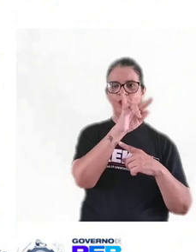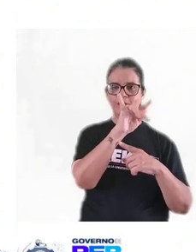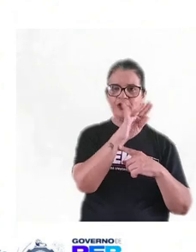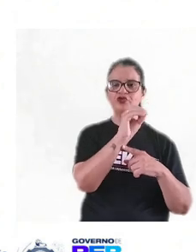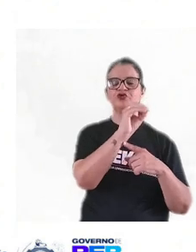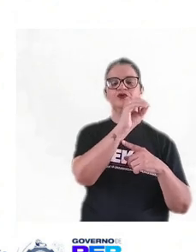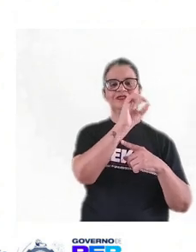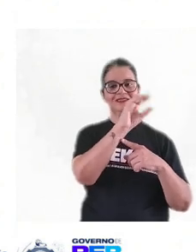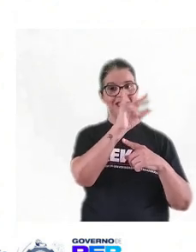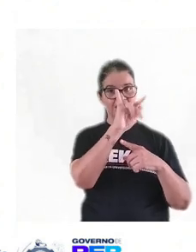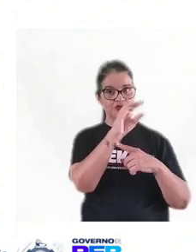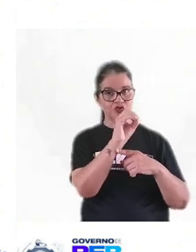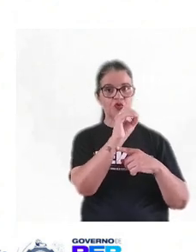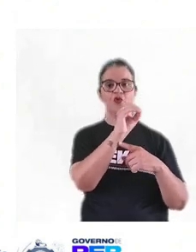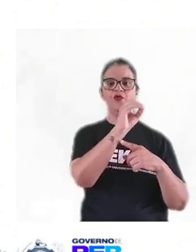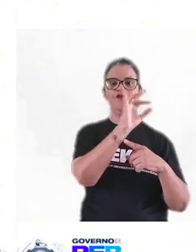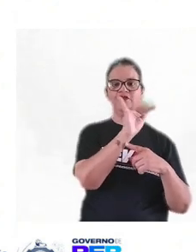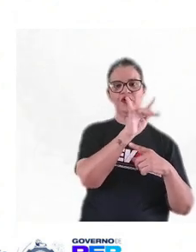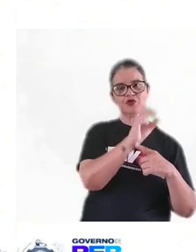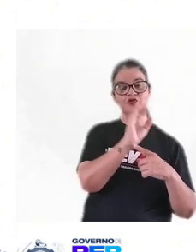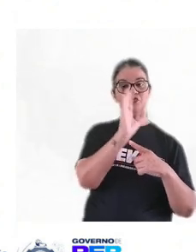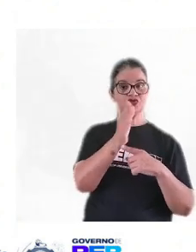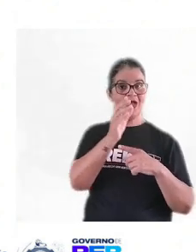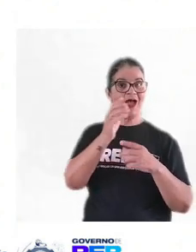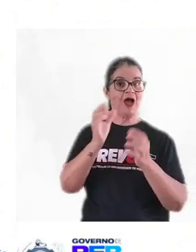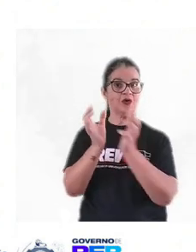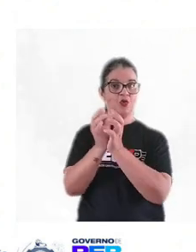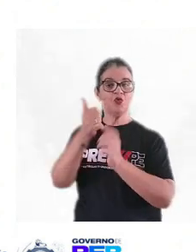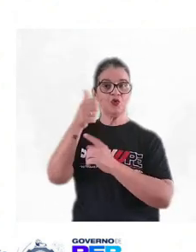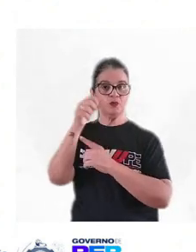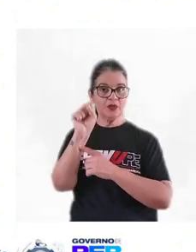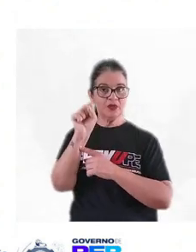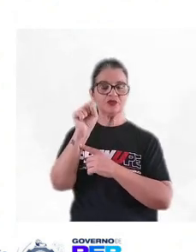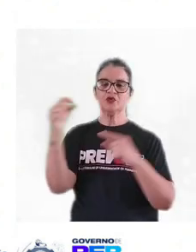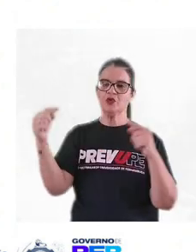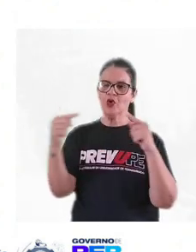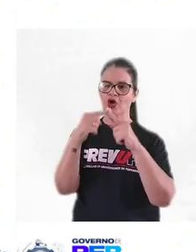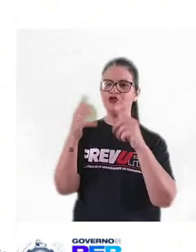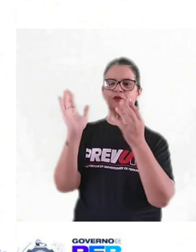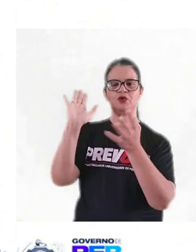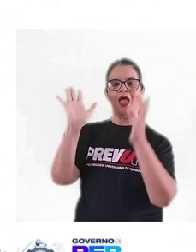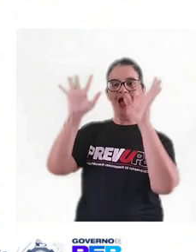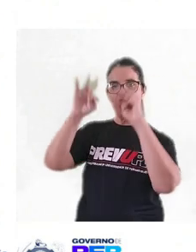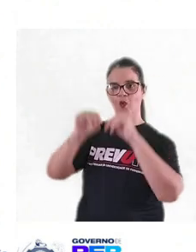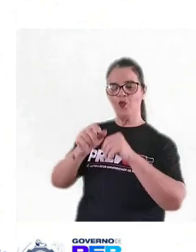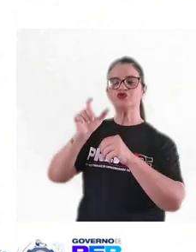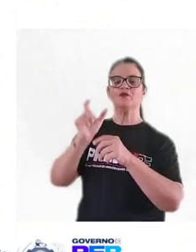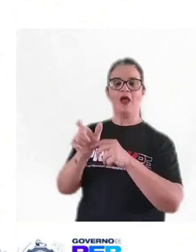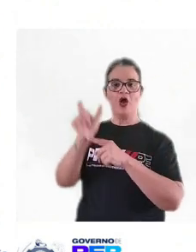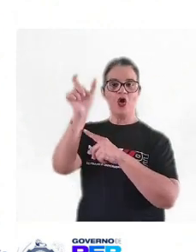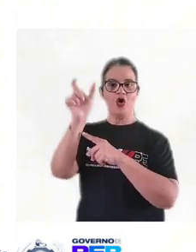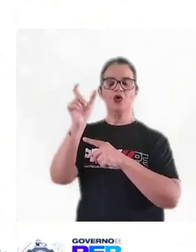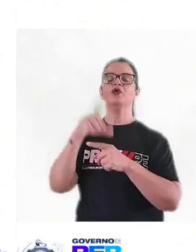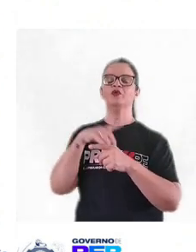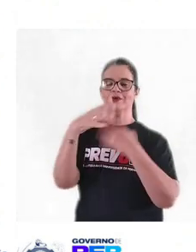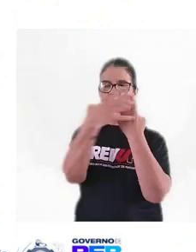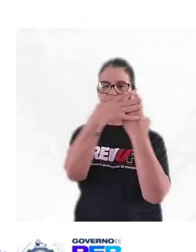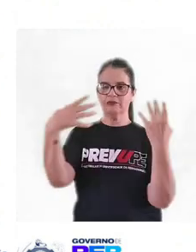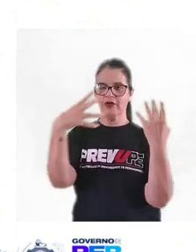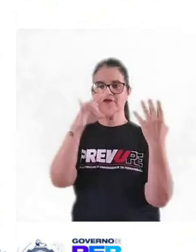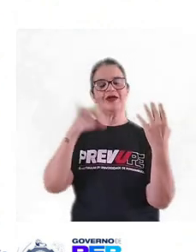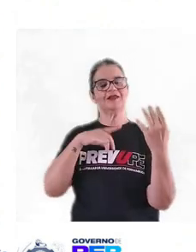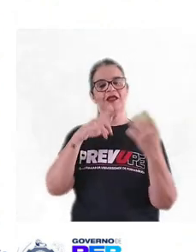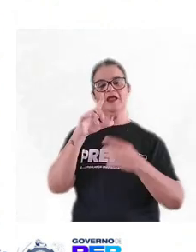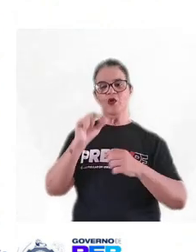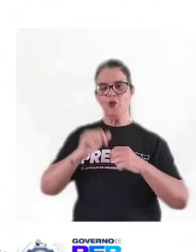césio o frâncio já no grupo 18 que corresponde à última coluna da tabela periódica você vai ter os gases